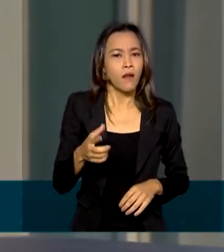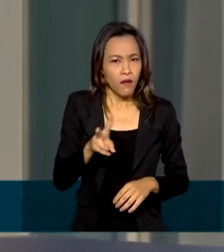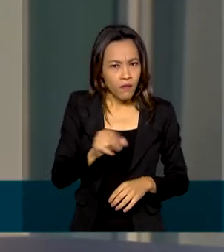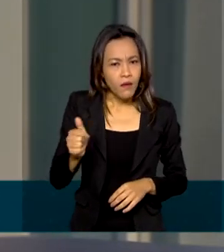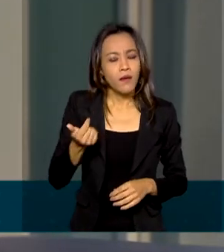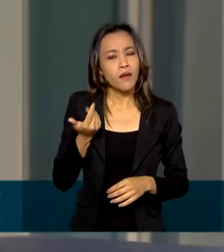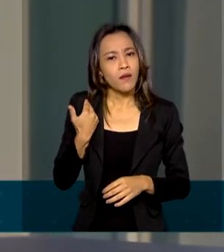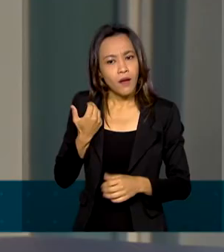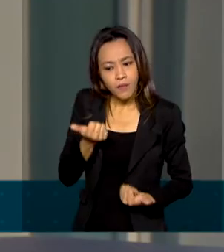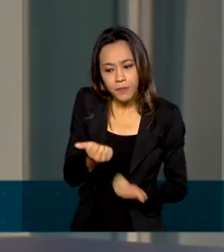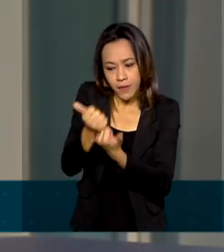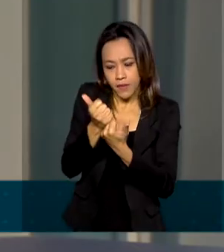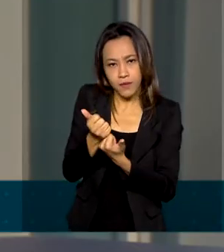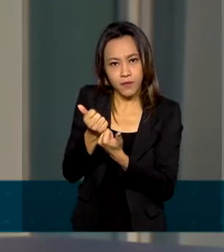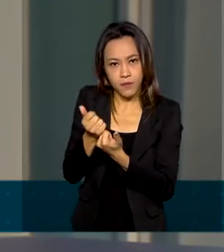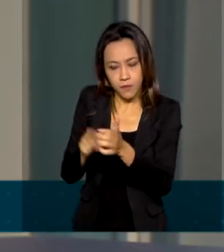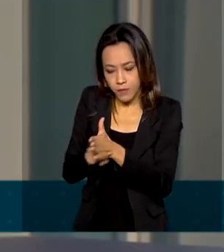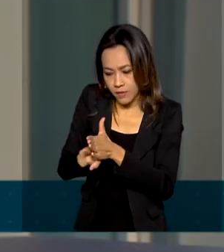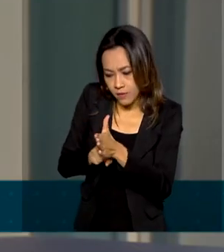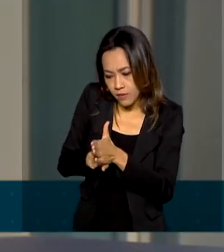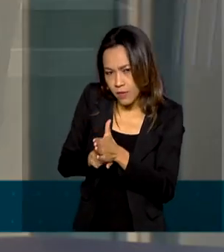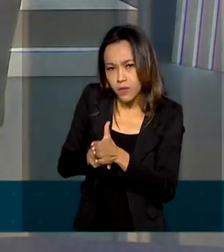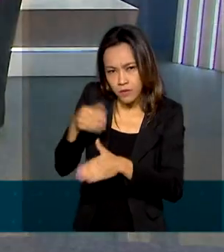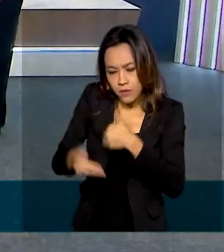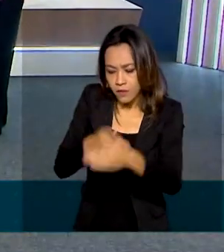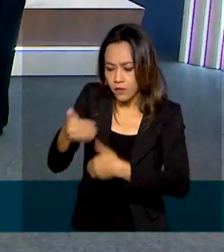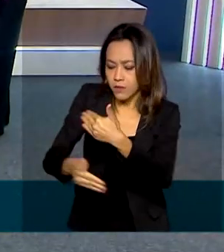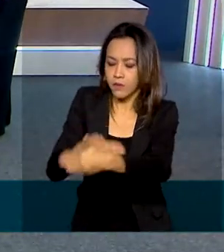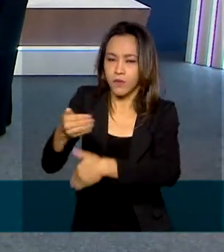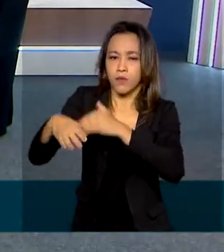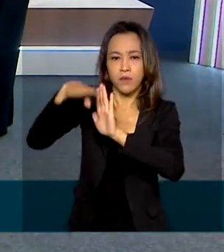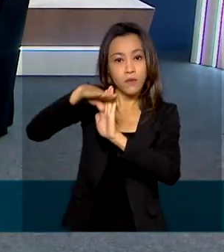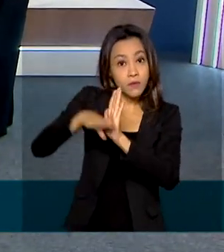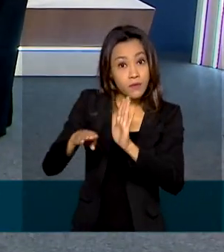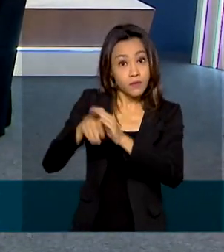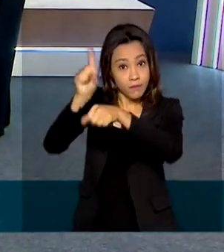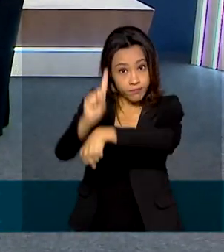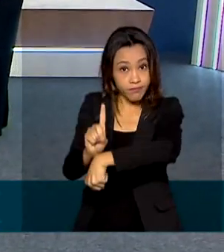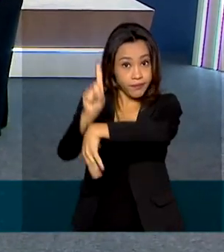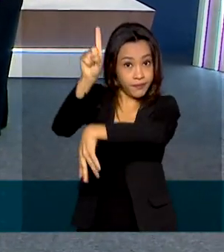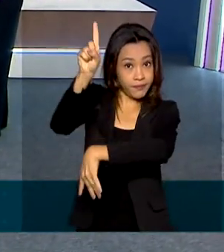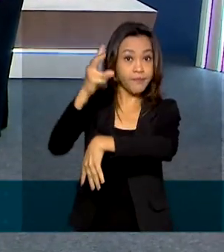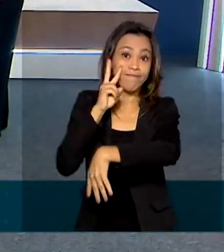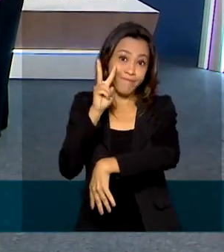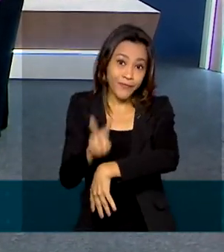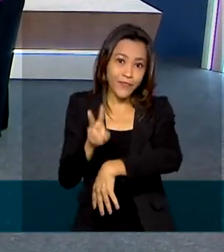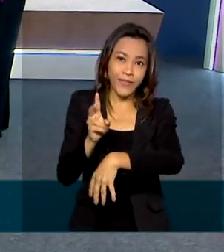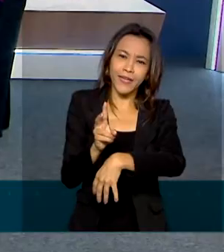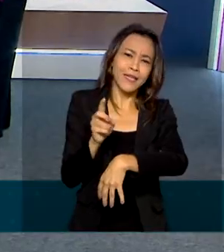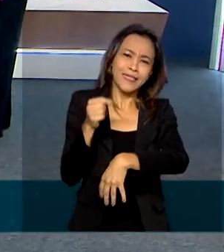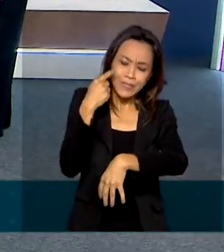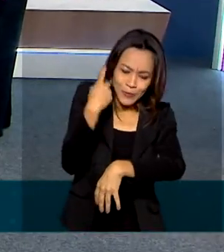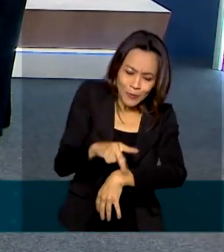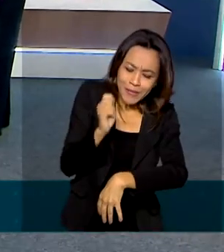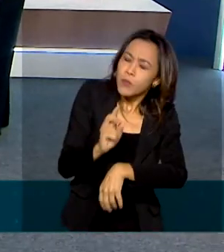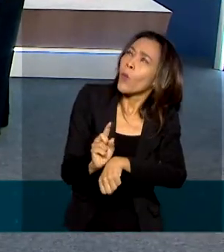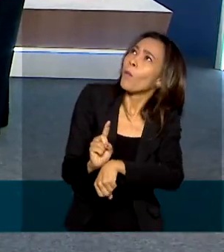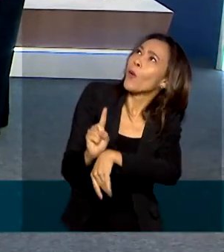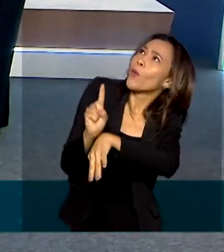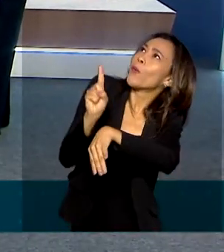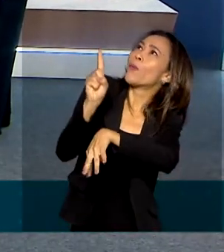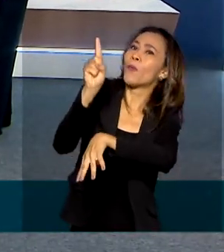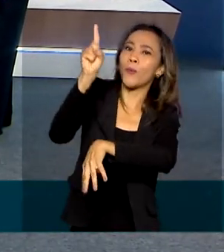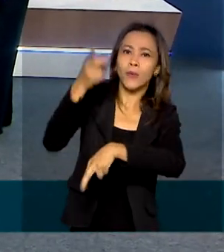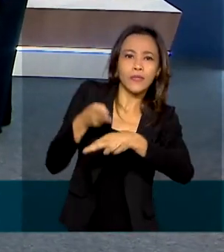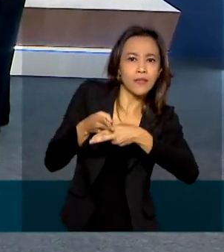do próprio centro, no desenvolvimento do Programa Espacial Brasileiro, que a gente vai ter vetores saindo do Brasil, foguetes, com os nossos satélites,